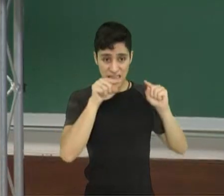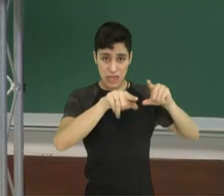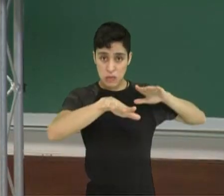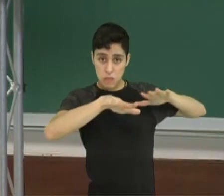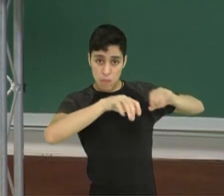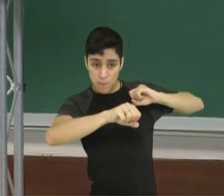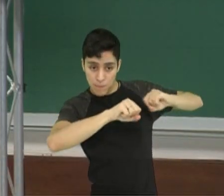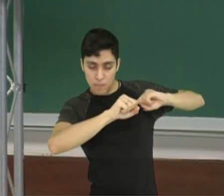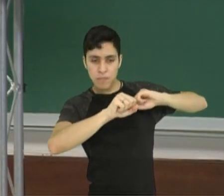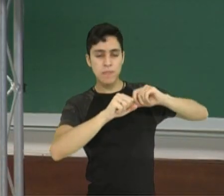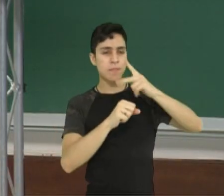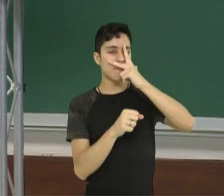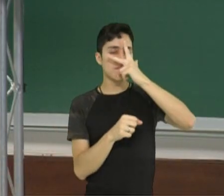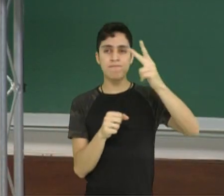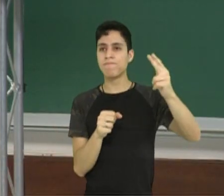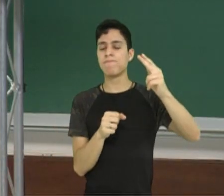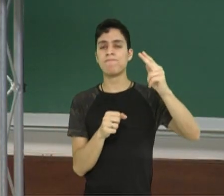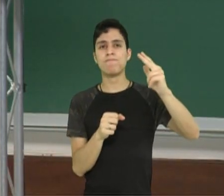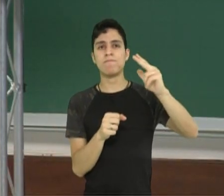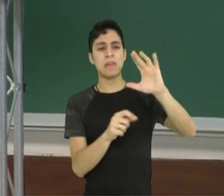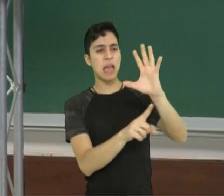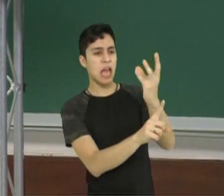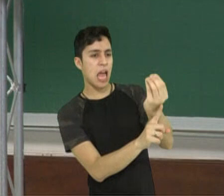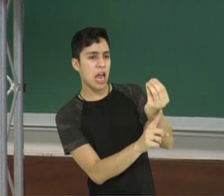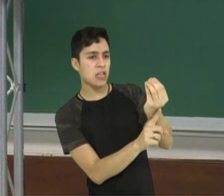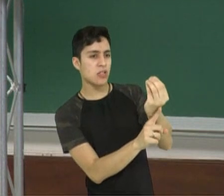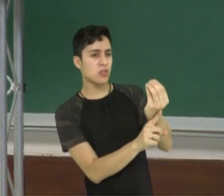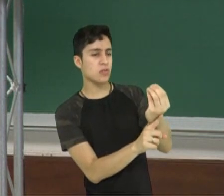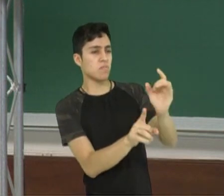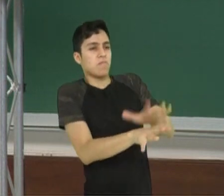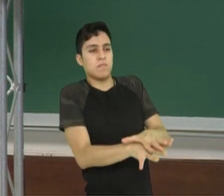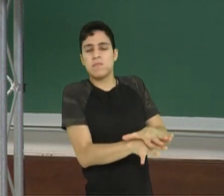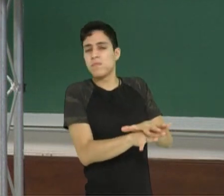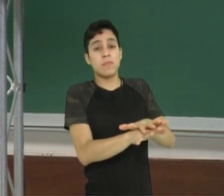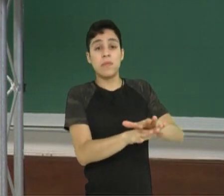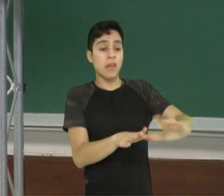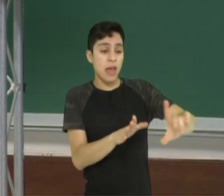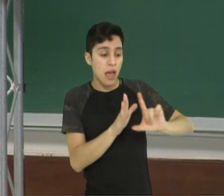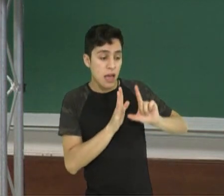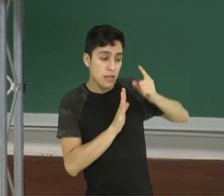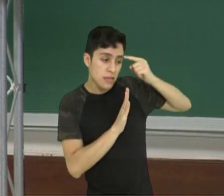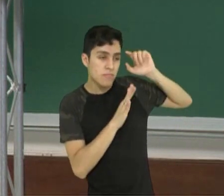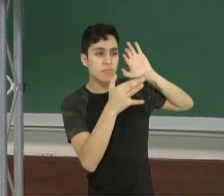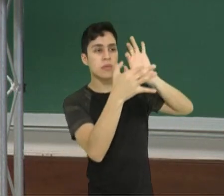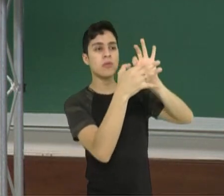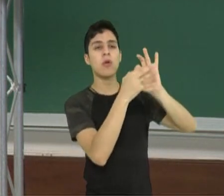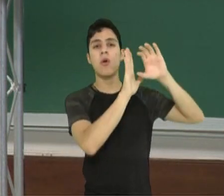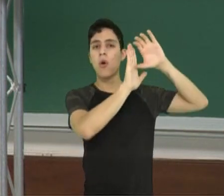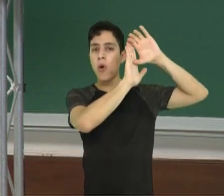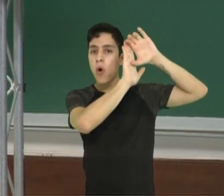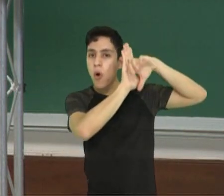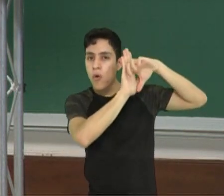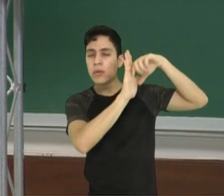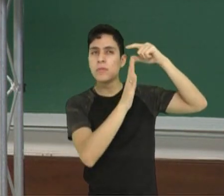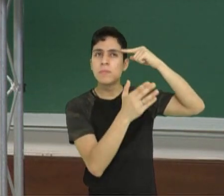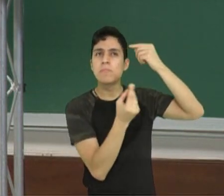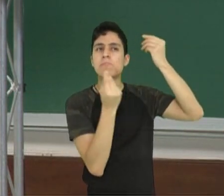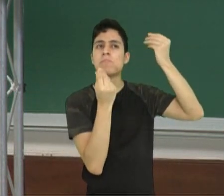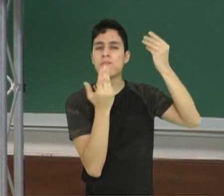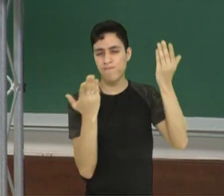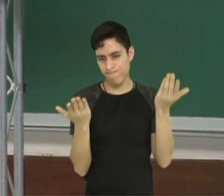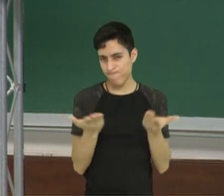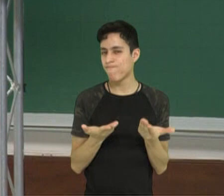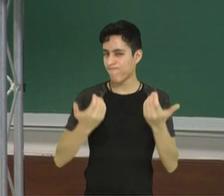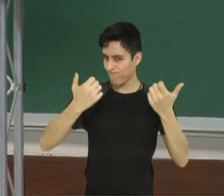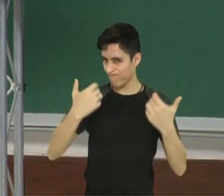que vai trabalhar e o importante não é o resultado, e sim a ideia, o conceito dessa arte. Então é isso que a gente vai ver um pouquinho nessa aula